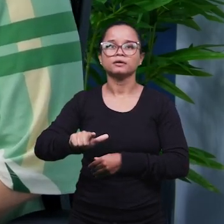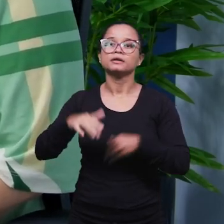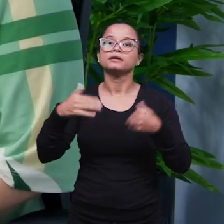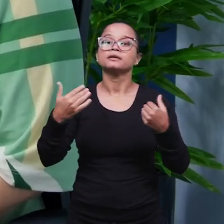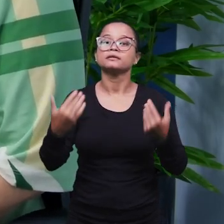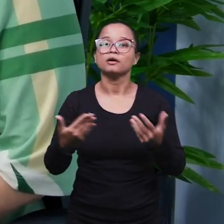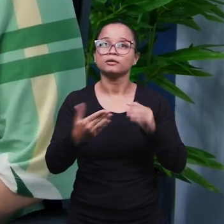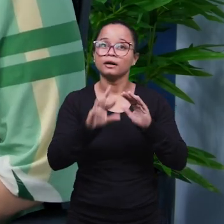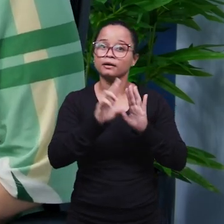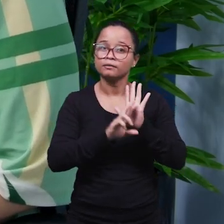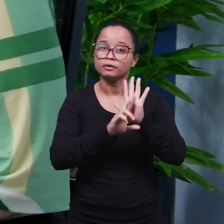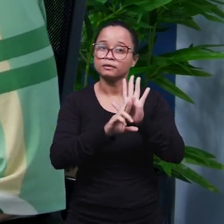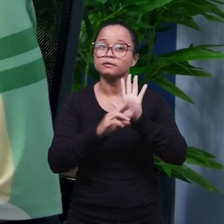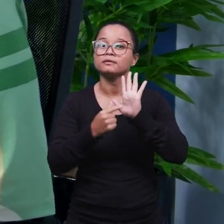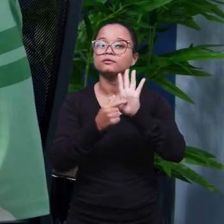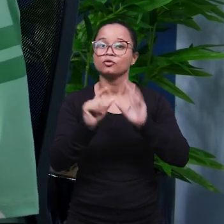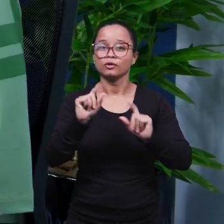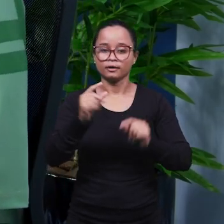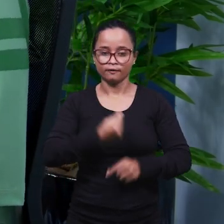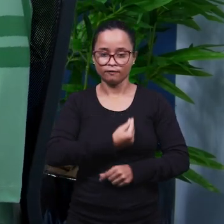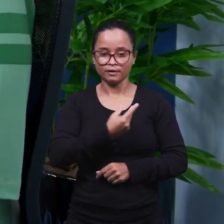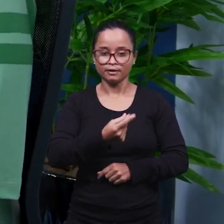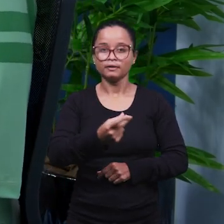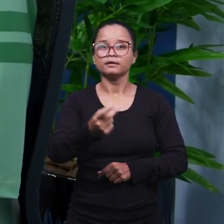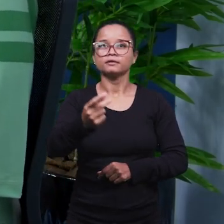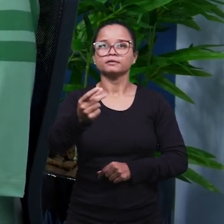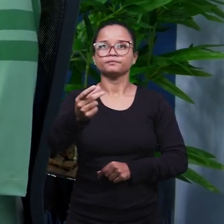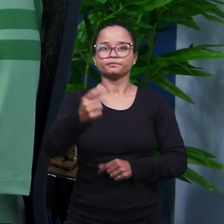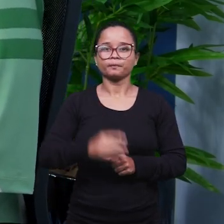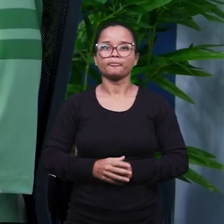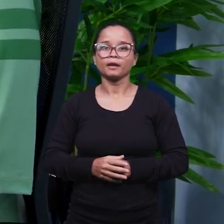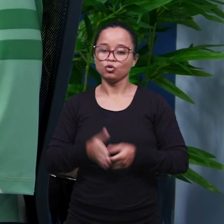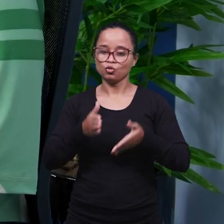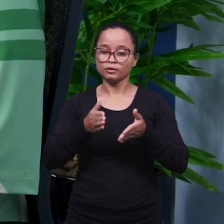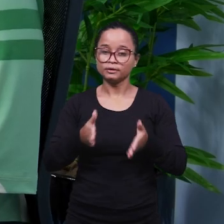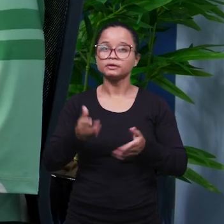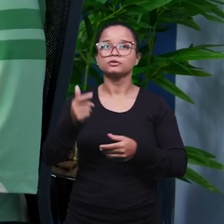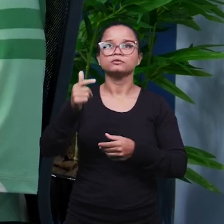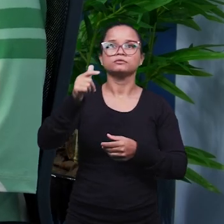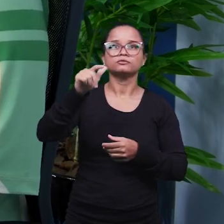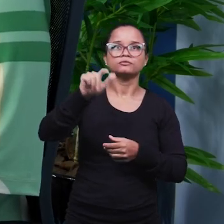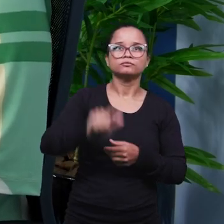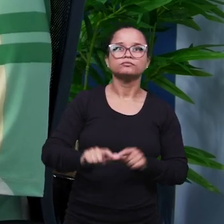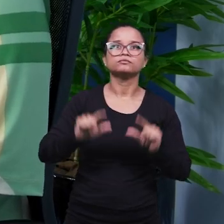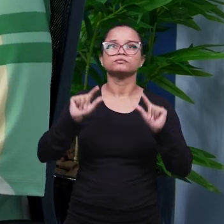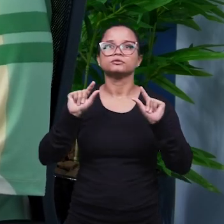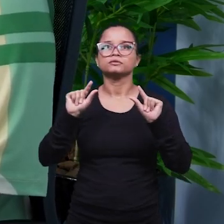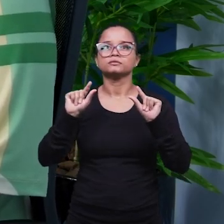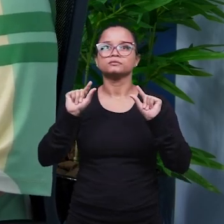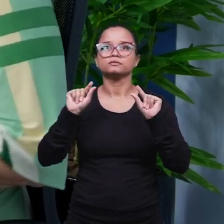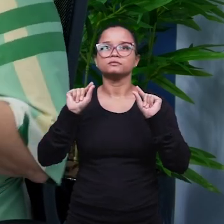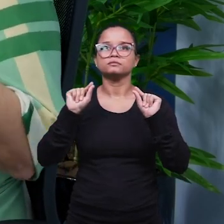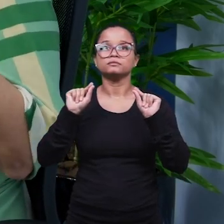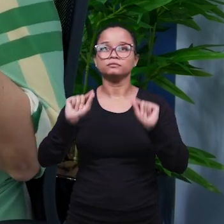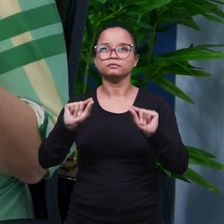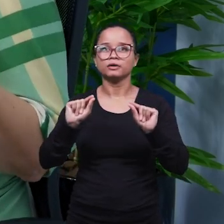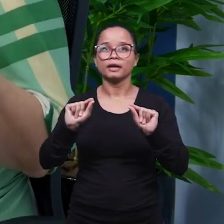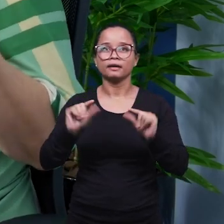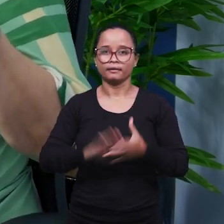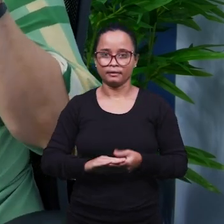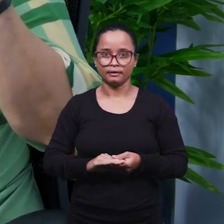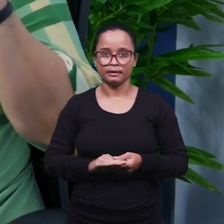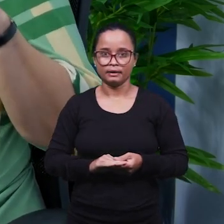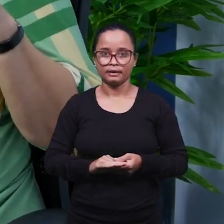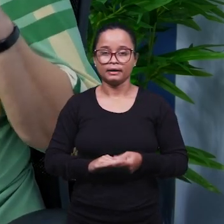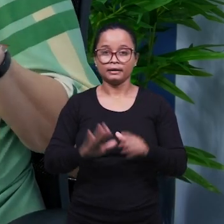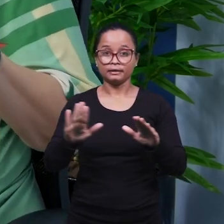A vida eterna, que é quando o Senhor nos arrebatar, e o nascer de novo. Então, aqui é uma